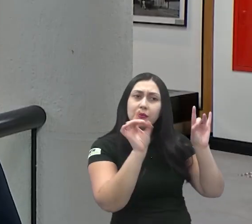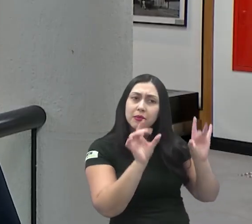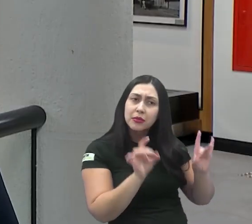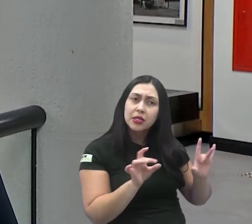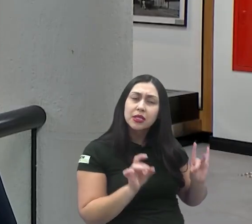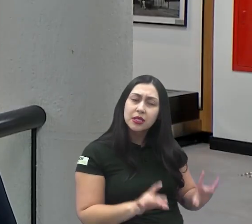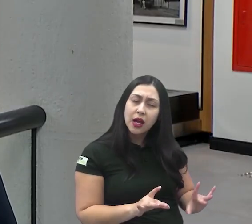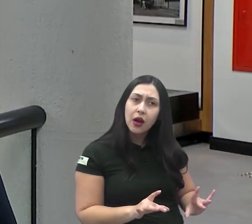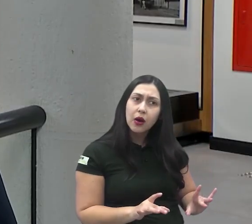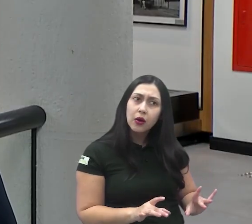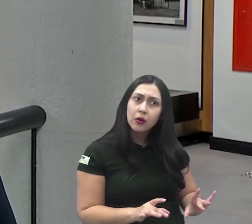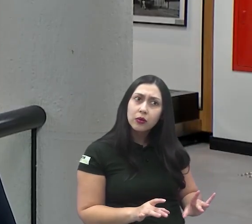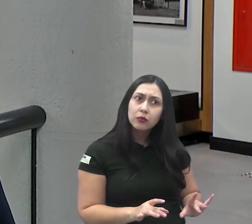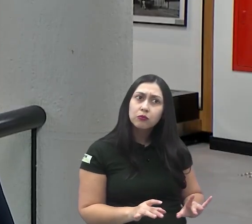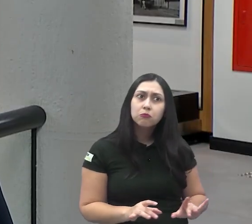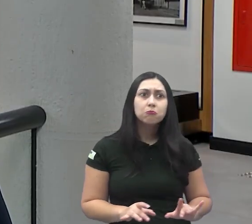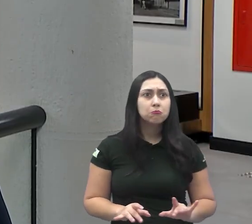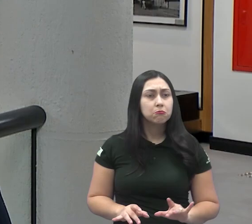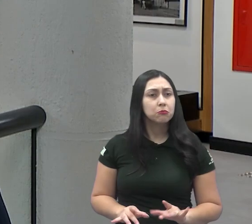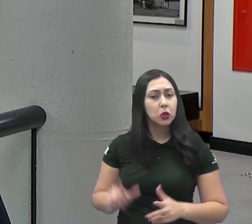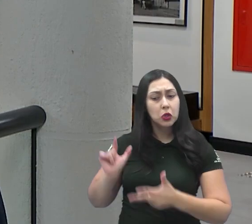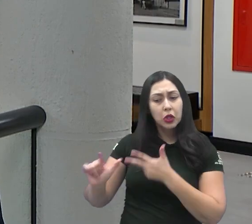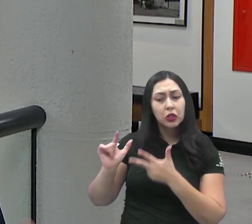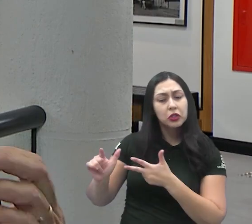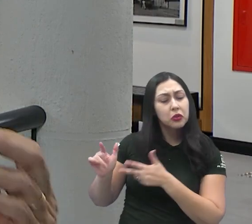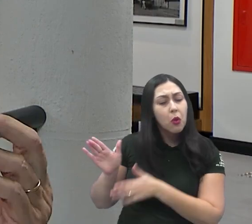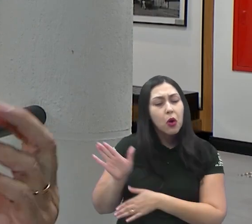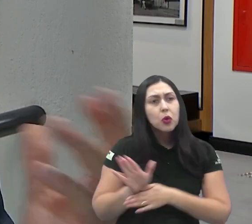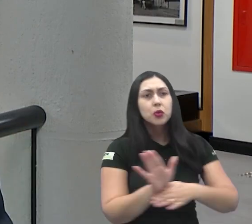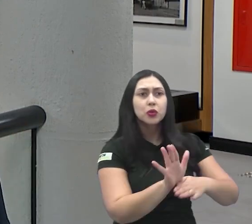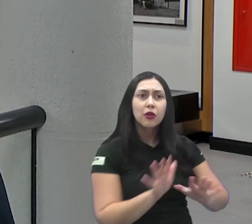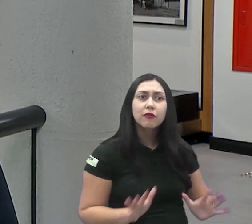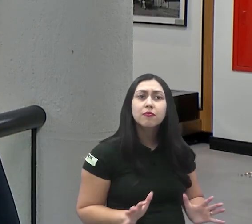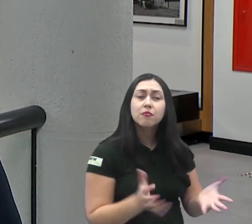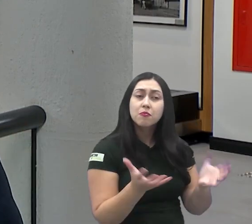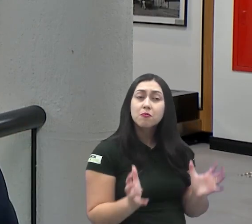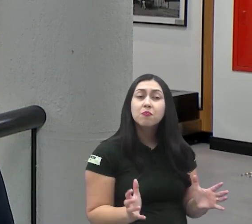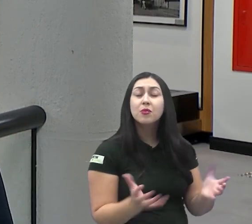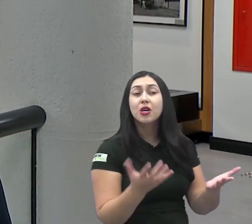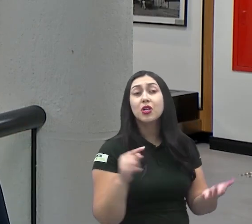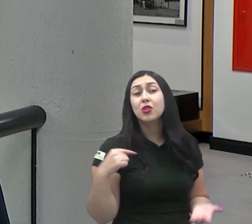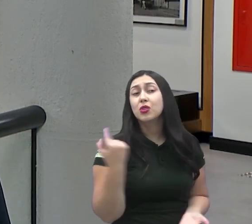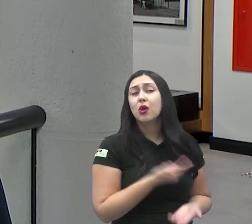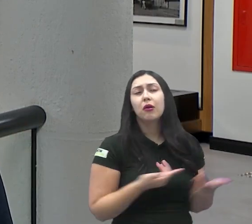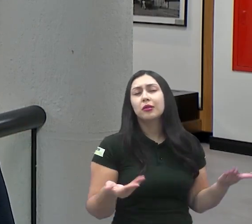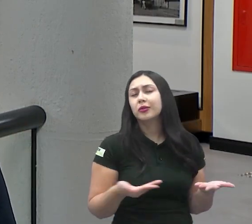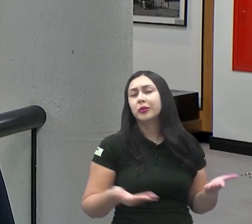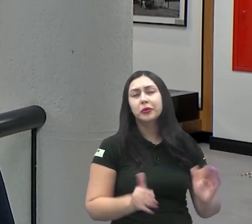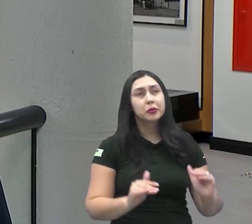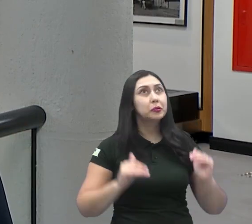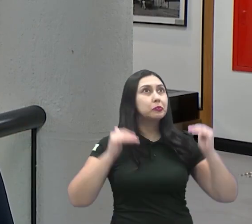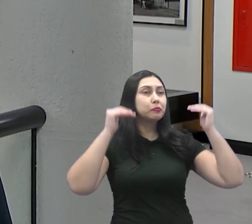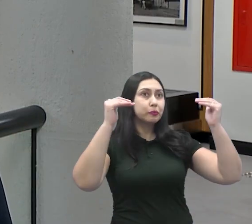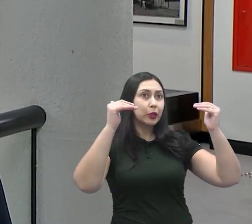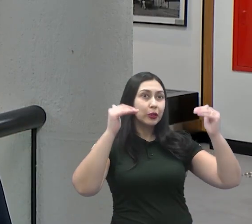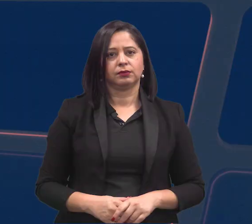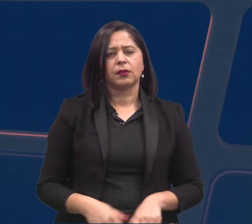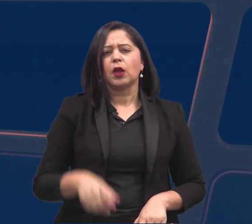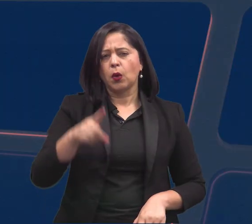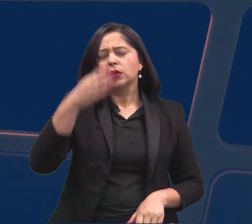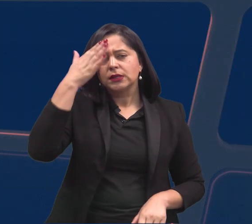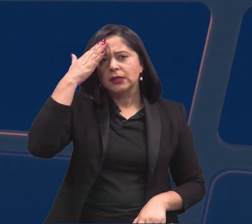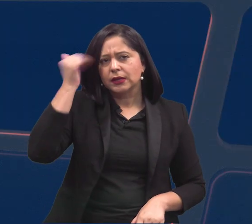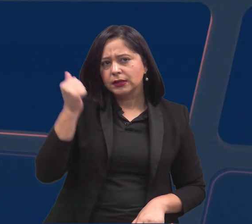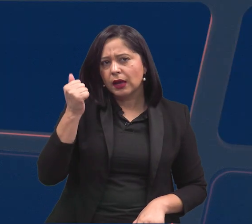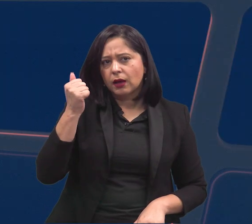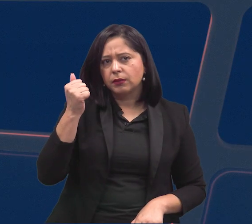recebesse um cuidado especial de um poder legislativo que desse um olhar muito especial para a cultura. Nós estaríamos em outro patamar. E